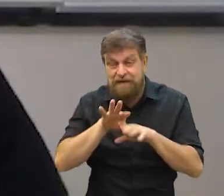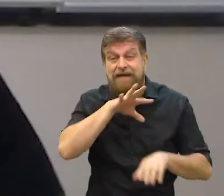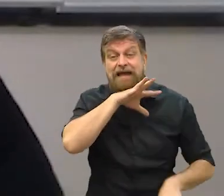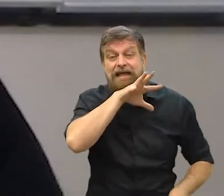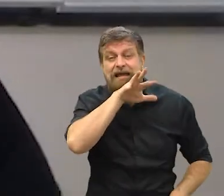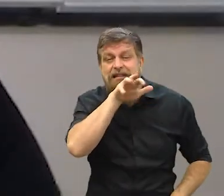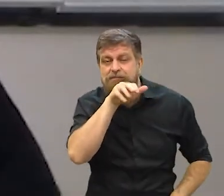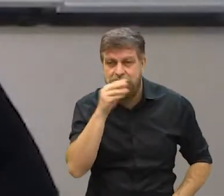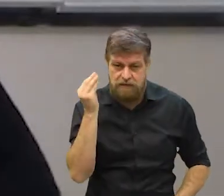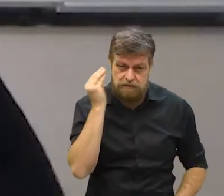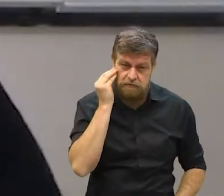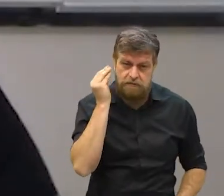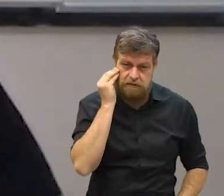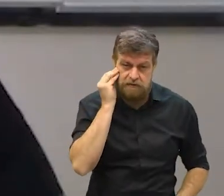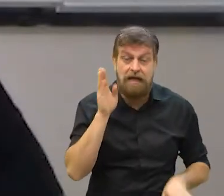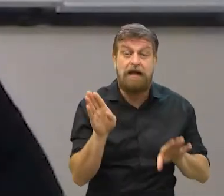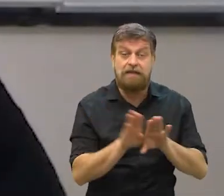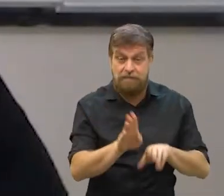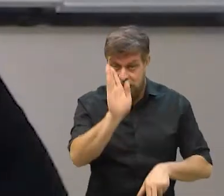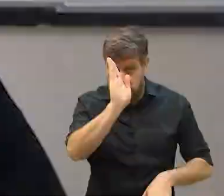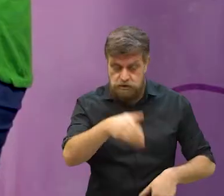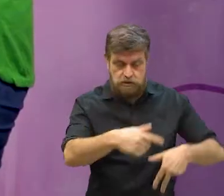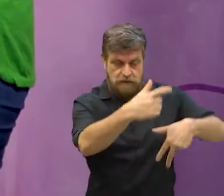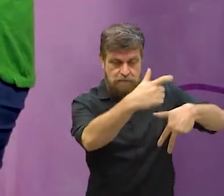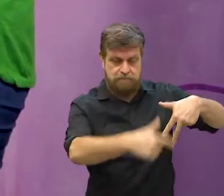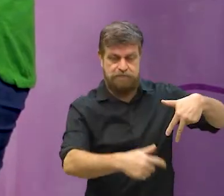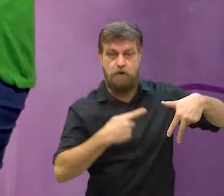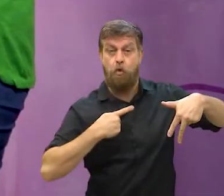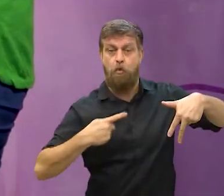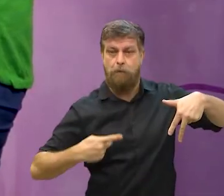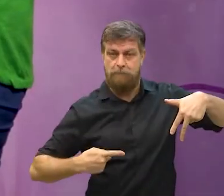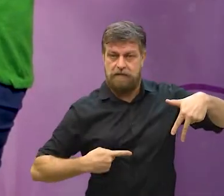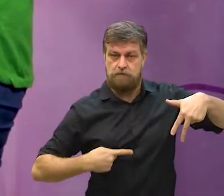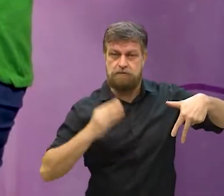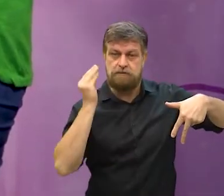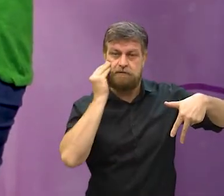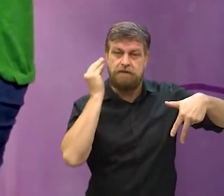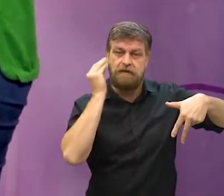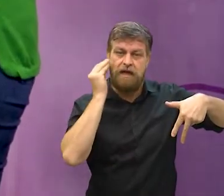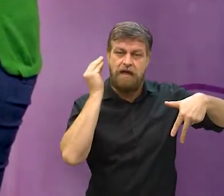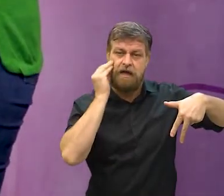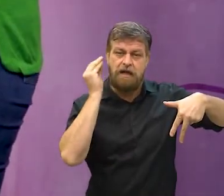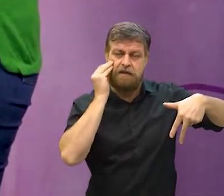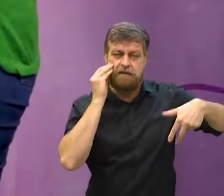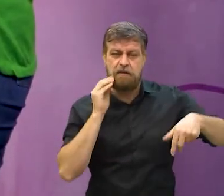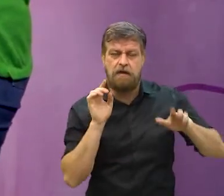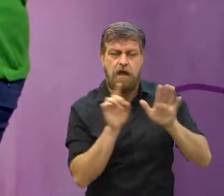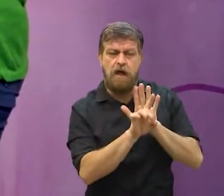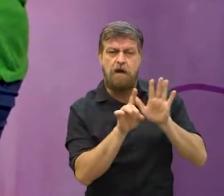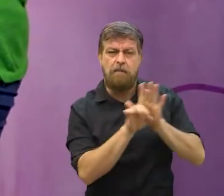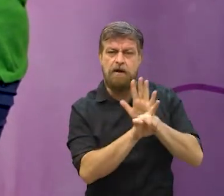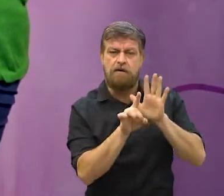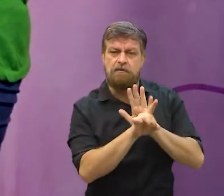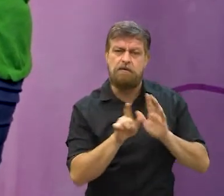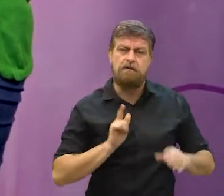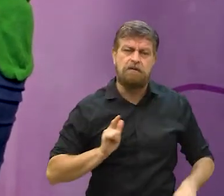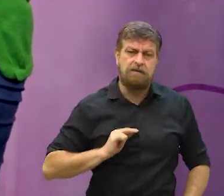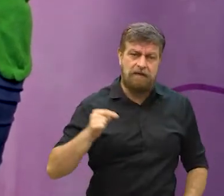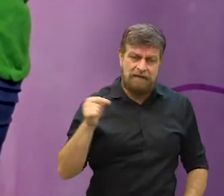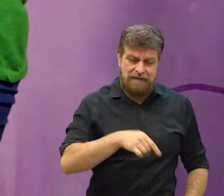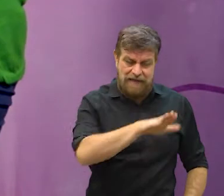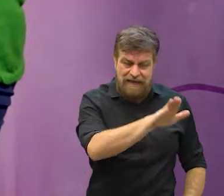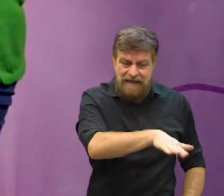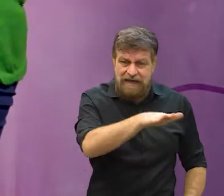animais, mas também em humanos. Quando a gente fala em humanos, essa utilização seria desde